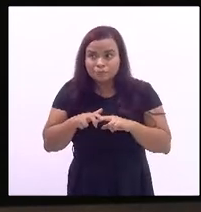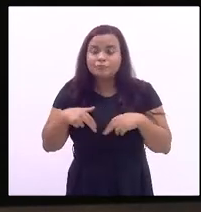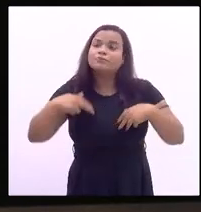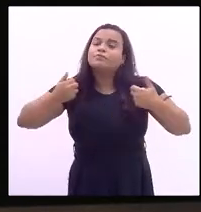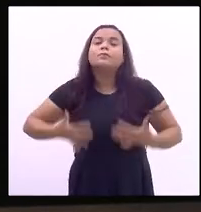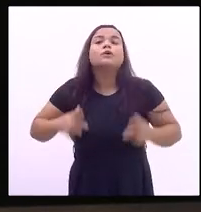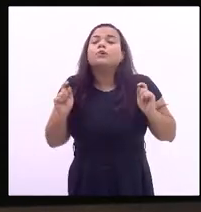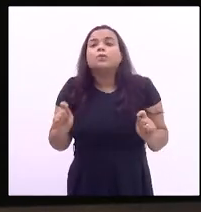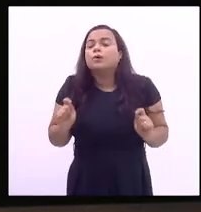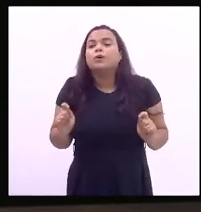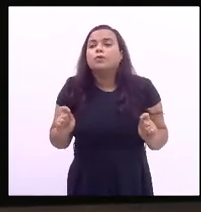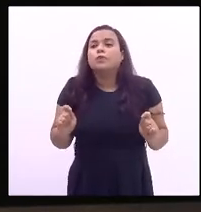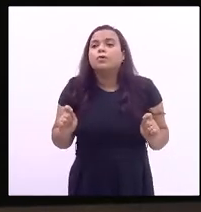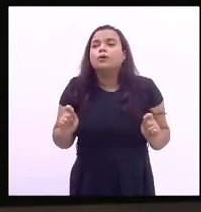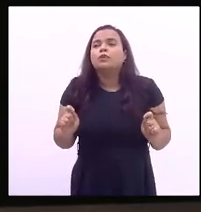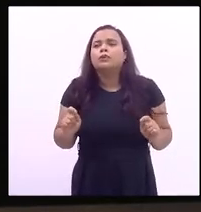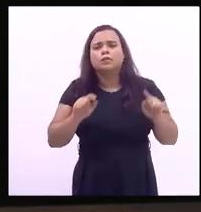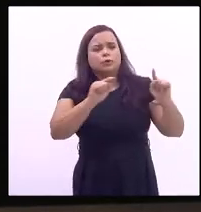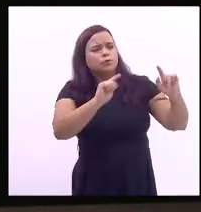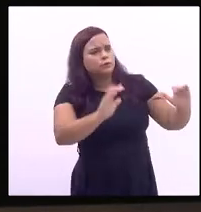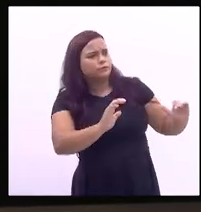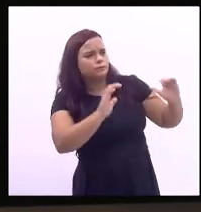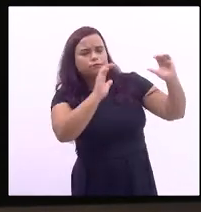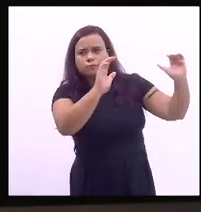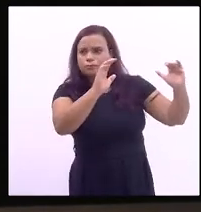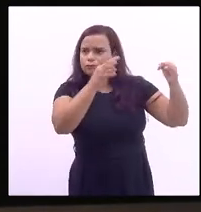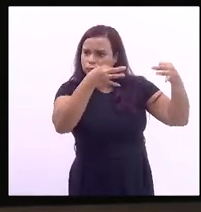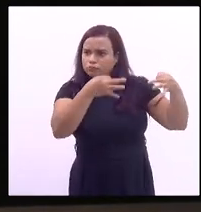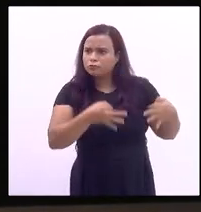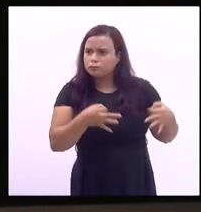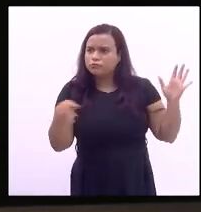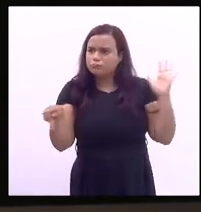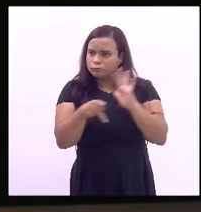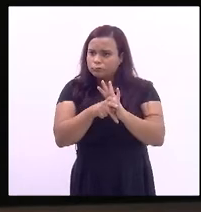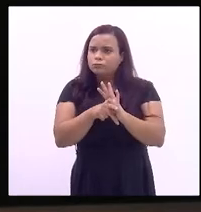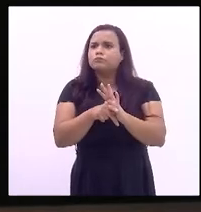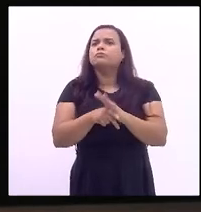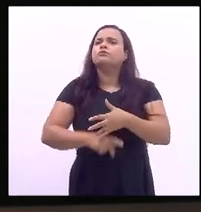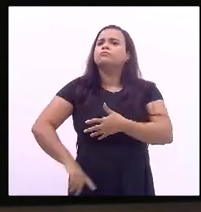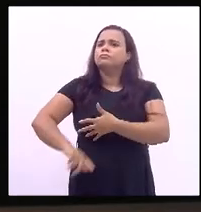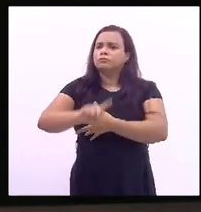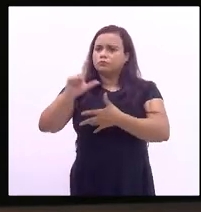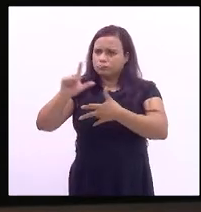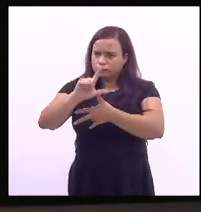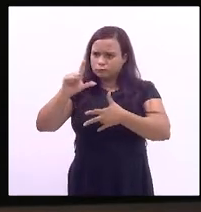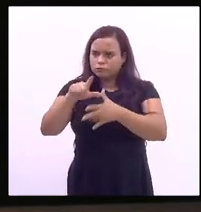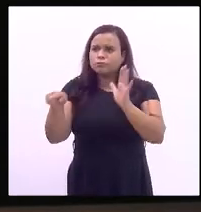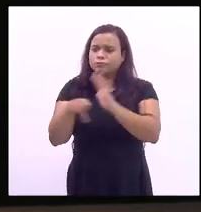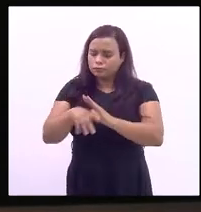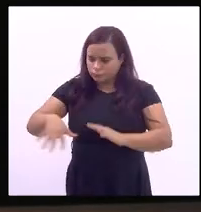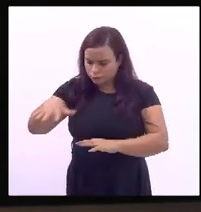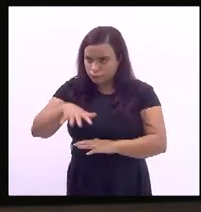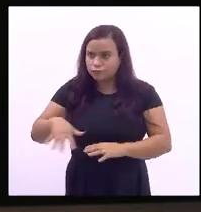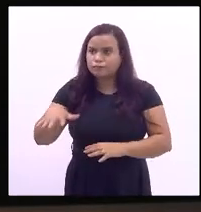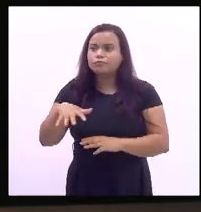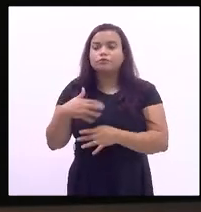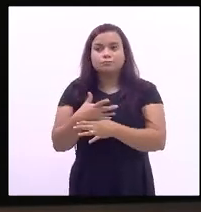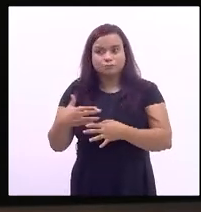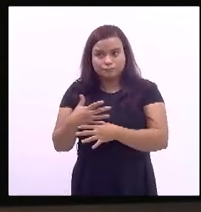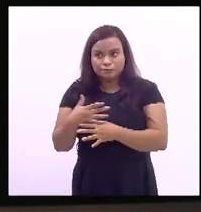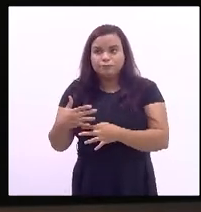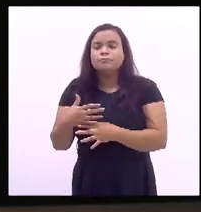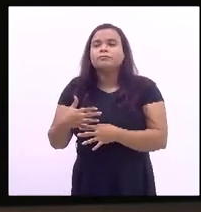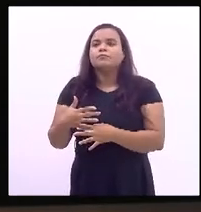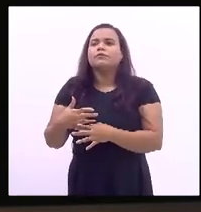que eu digo que não vossa excelência tá regivando sou matéria de natureza urbanística vossa excelência